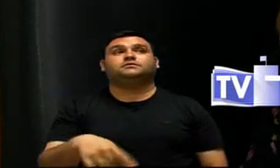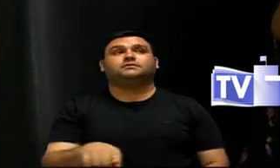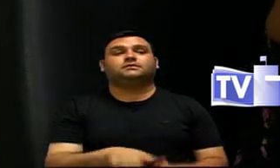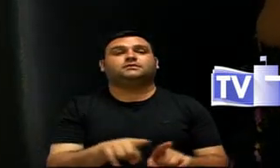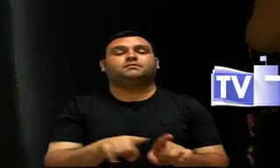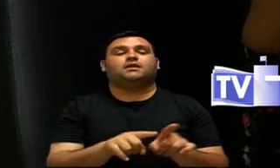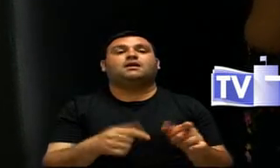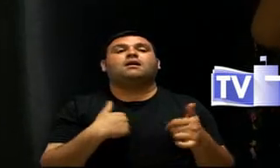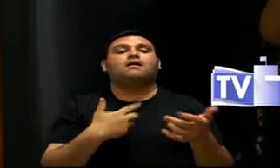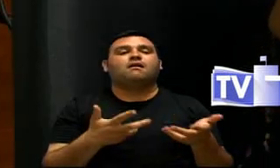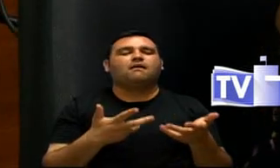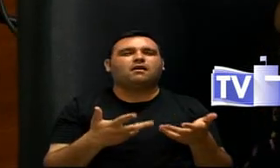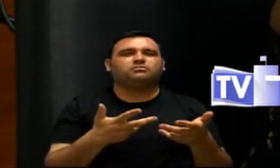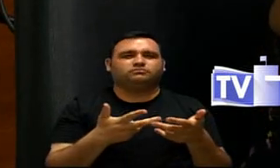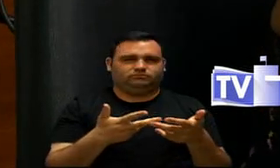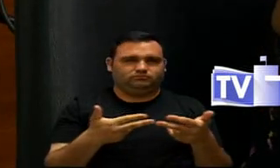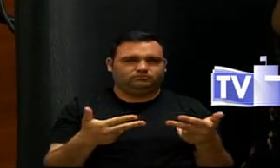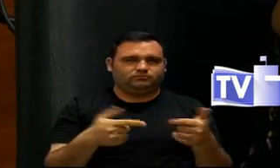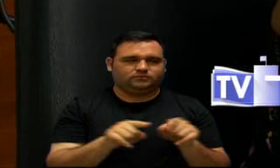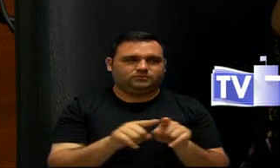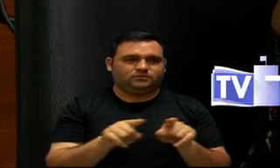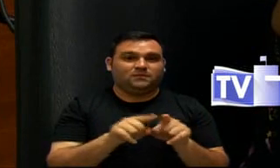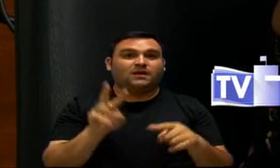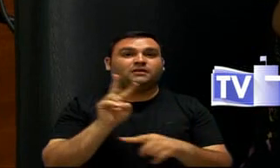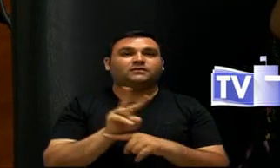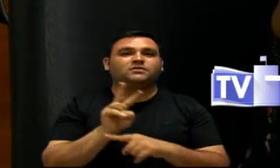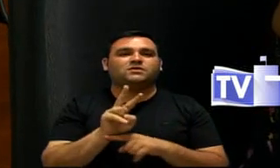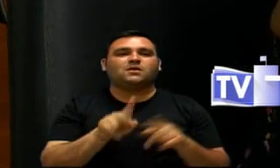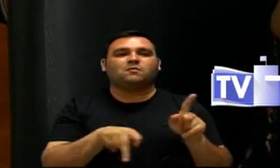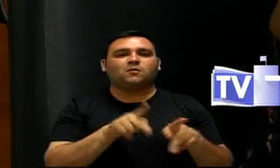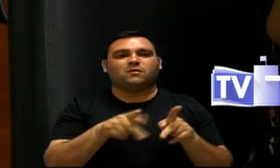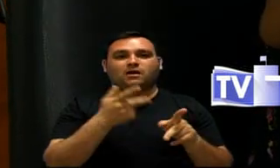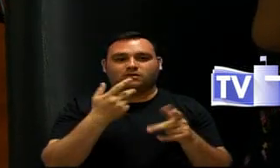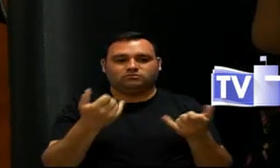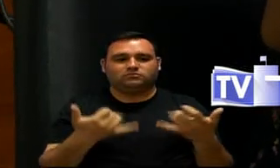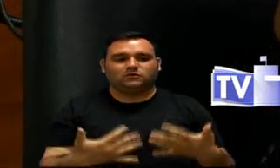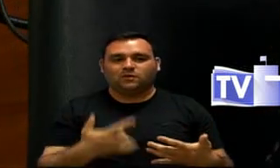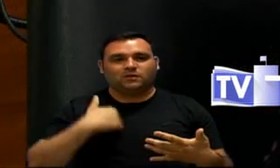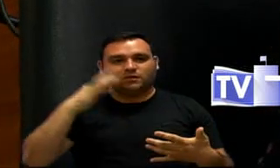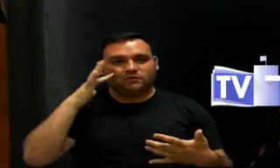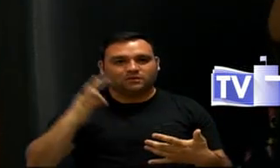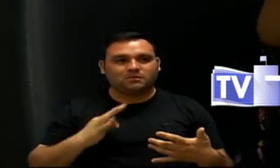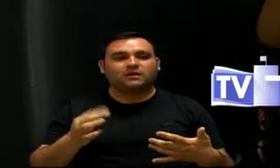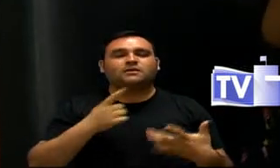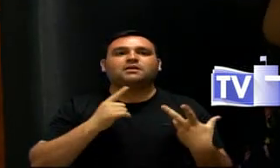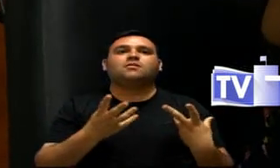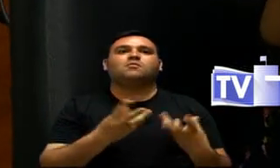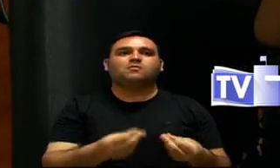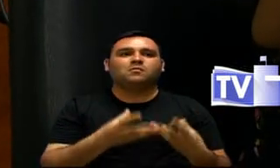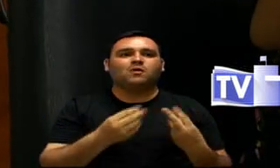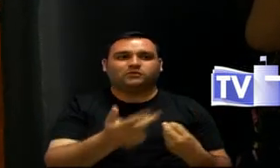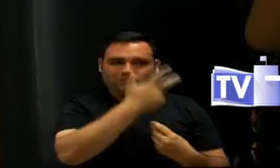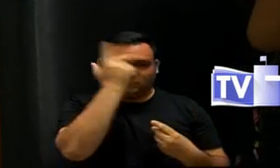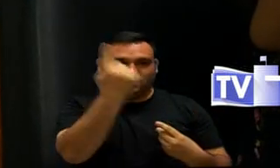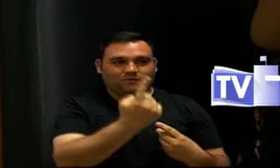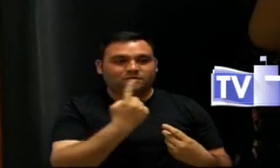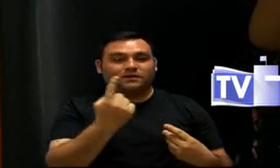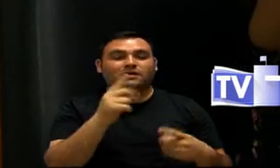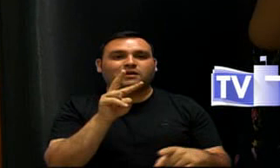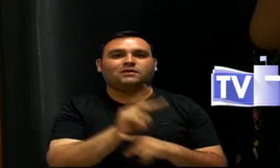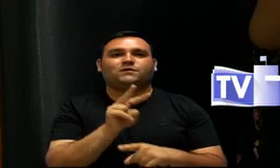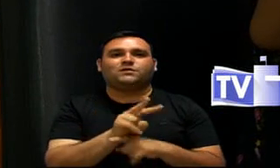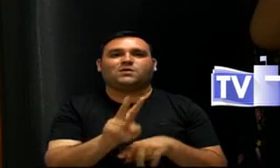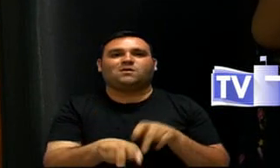só uma coisa que na Defensoria Pública falou, eu não sabia... Encaminho muitos atendidos para a